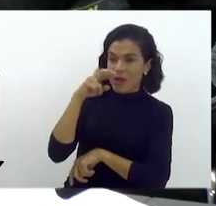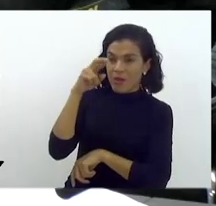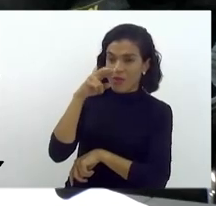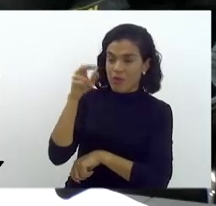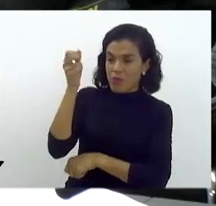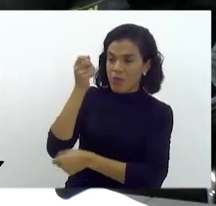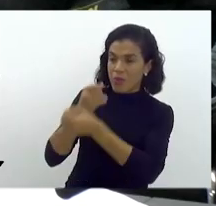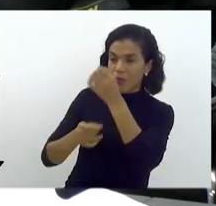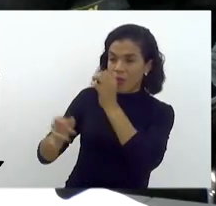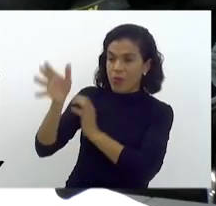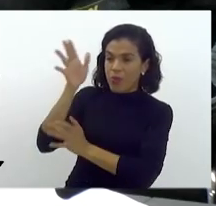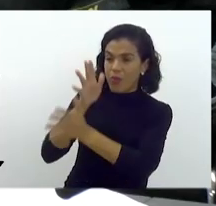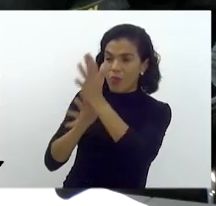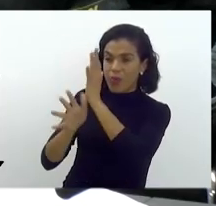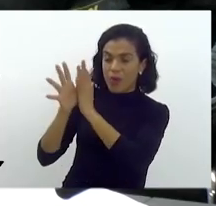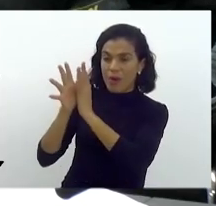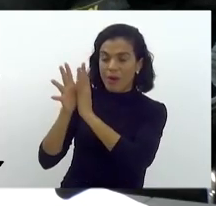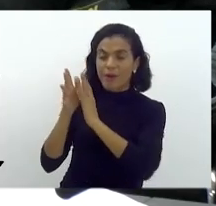porque